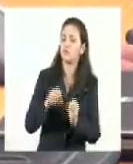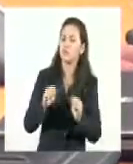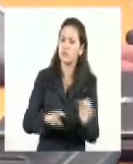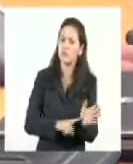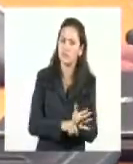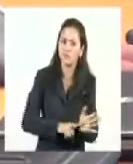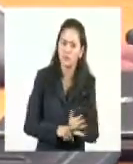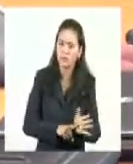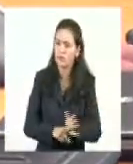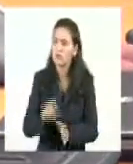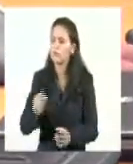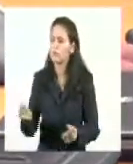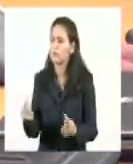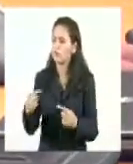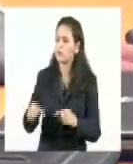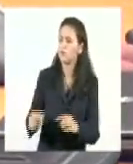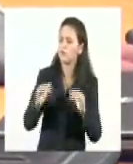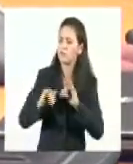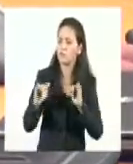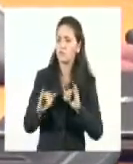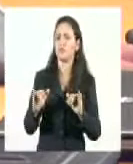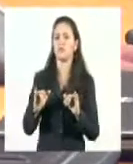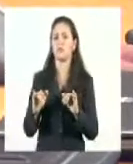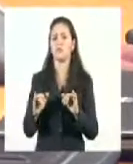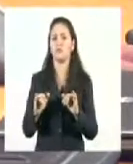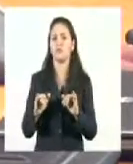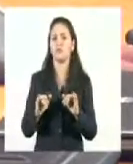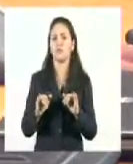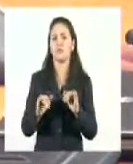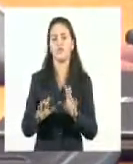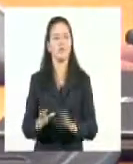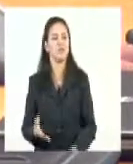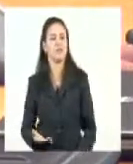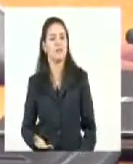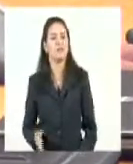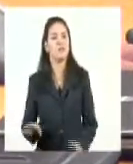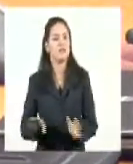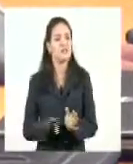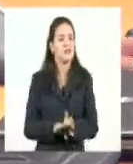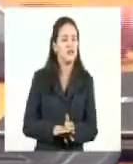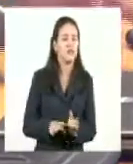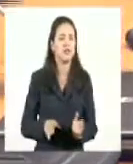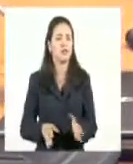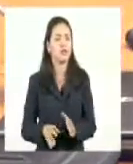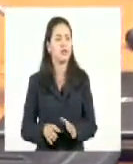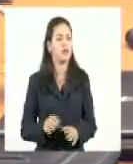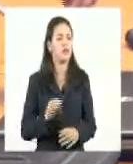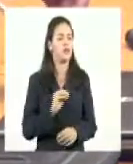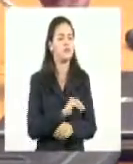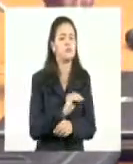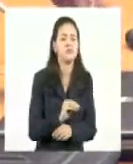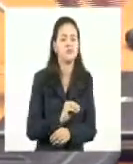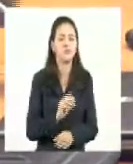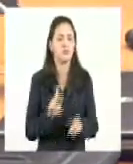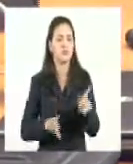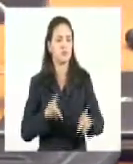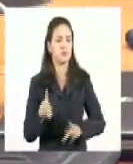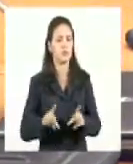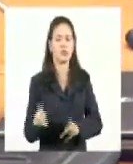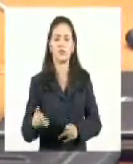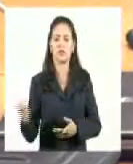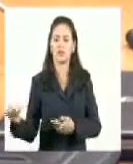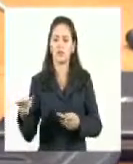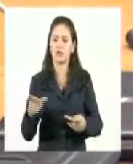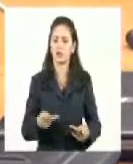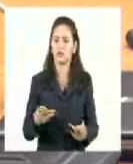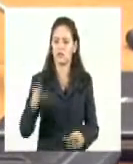o que a oposição está falando. E não chegar e dar beijinho no ombro para a população e chamar o diretor do DETRAN e falar, bate